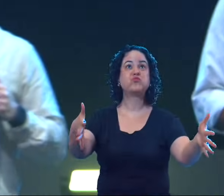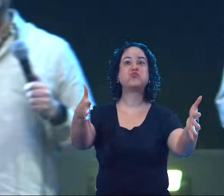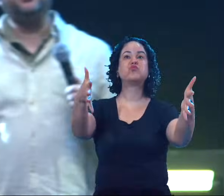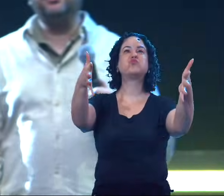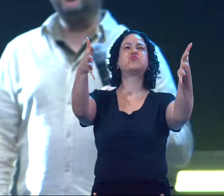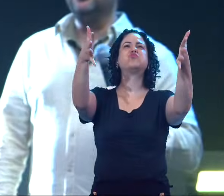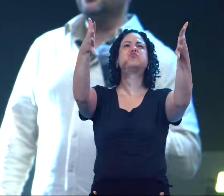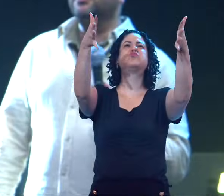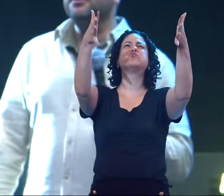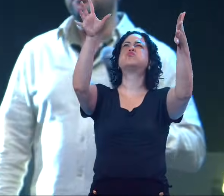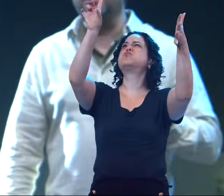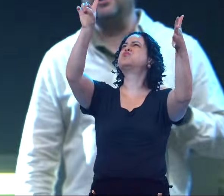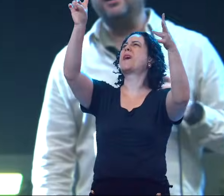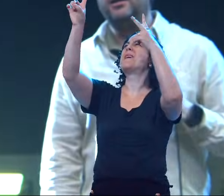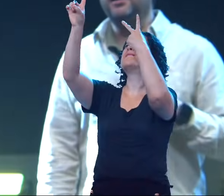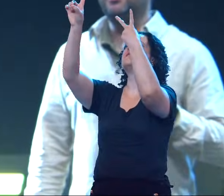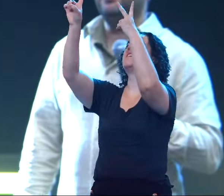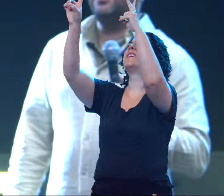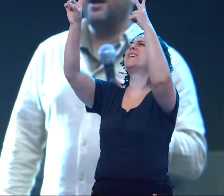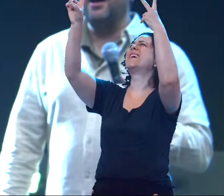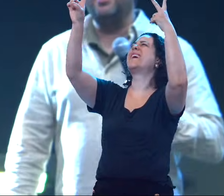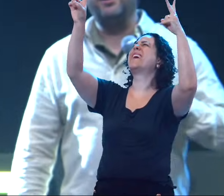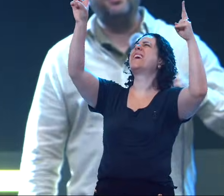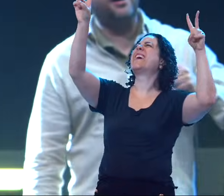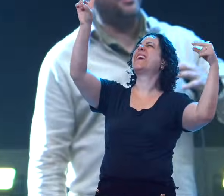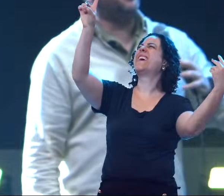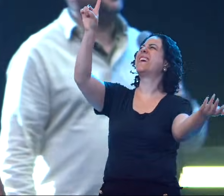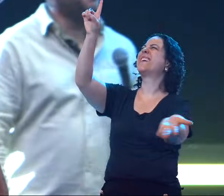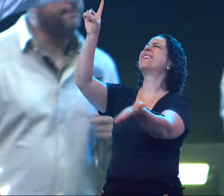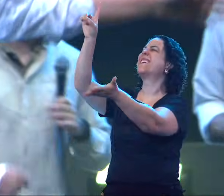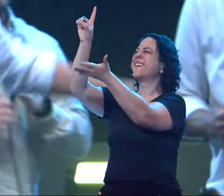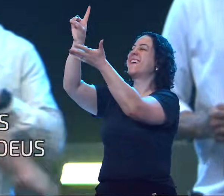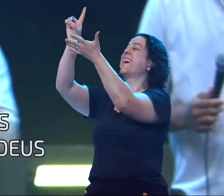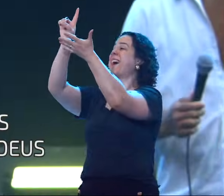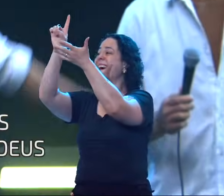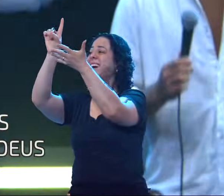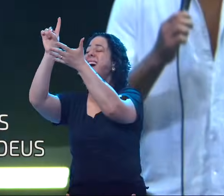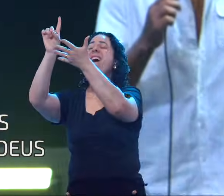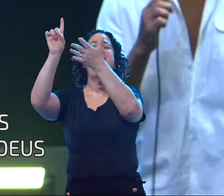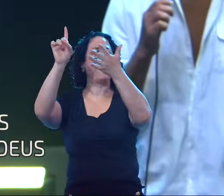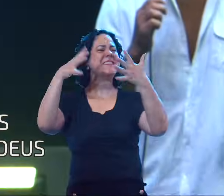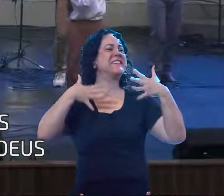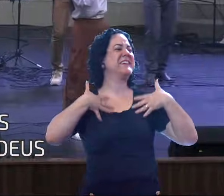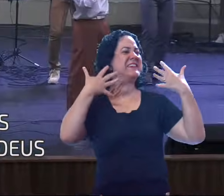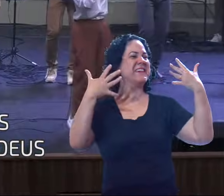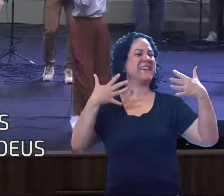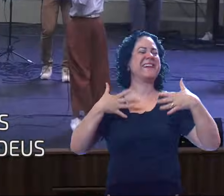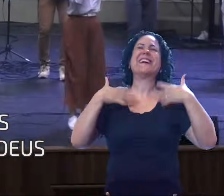vitorioso ele é. Cante assim.